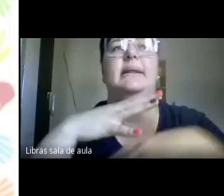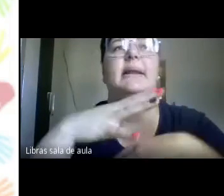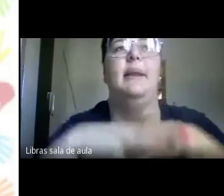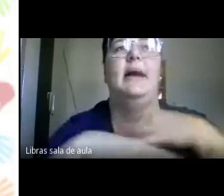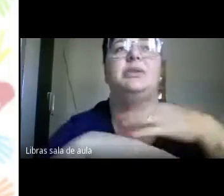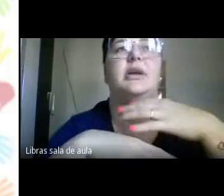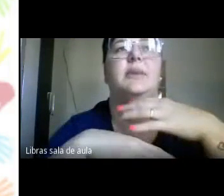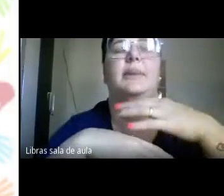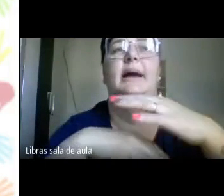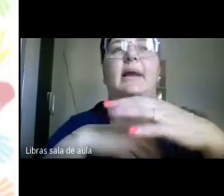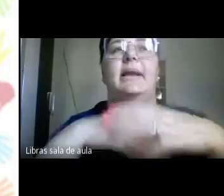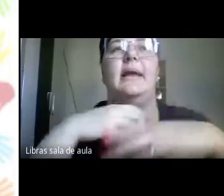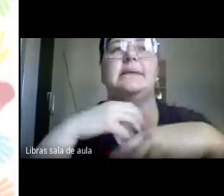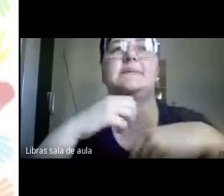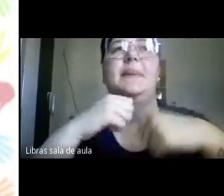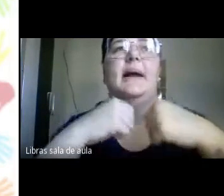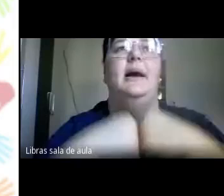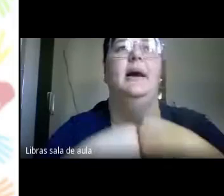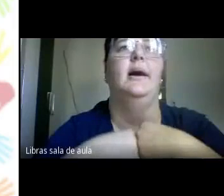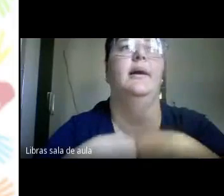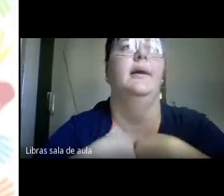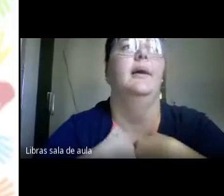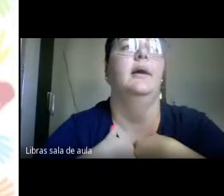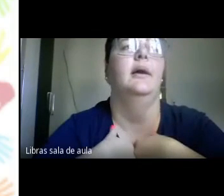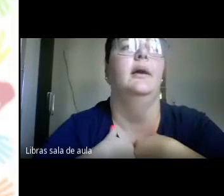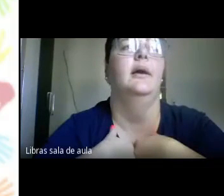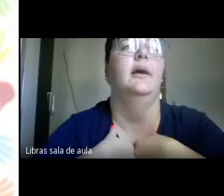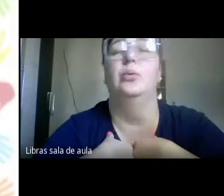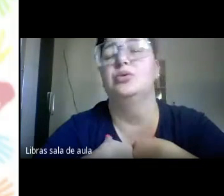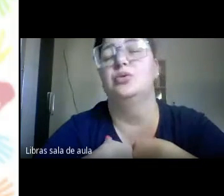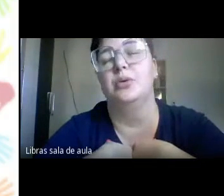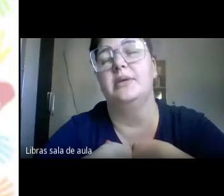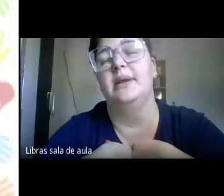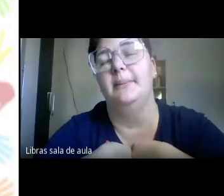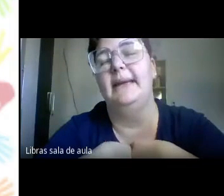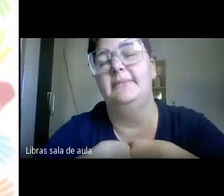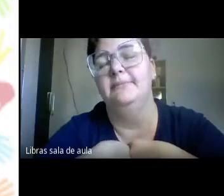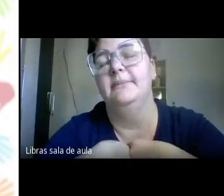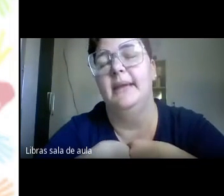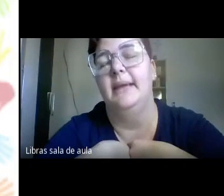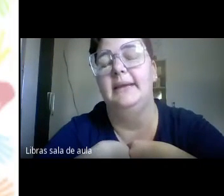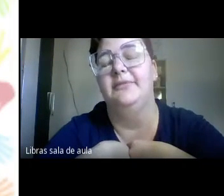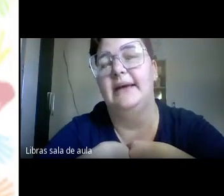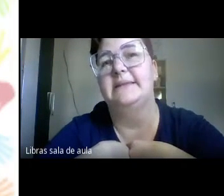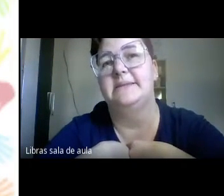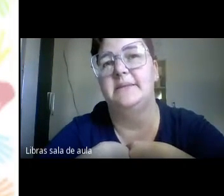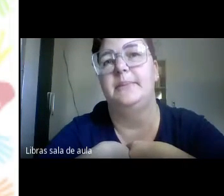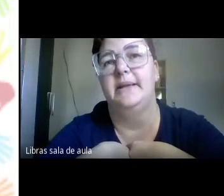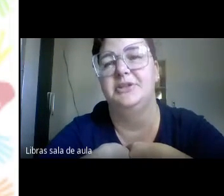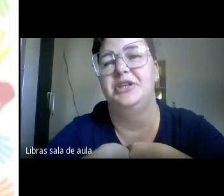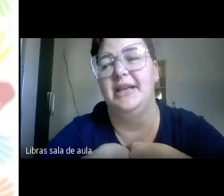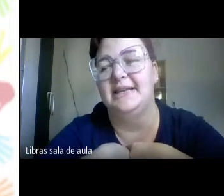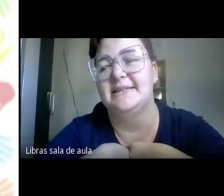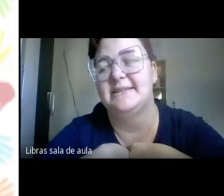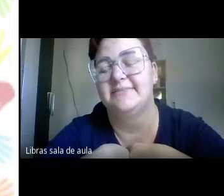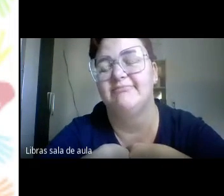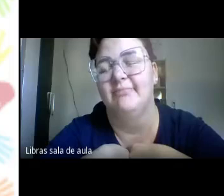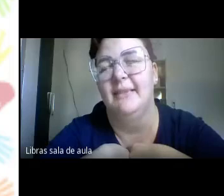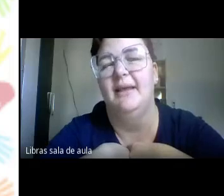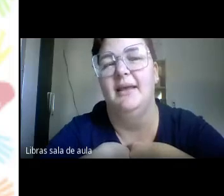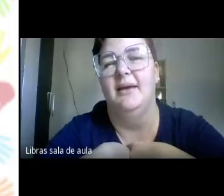Para matemática, para inglês, porque o surdo também, ele faz a disciplina de